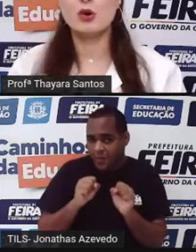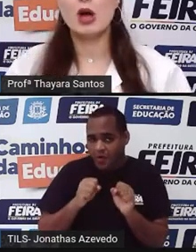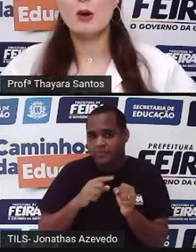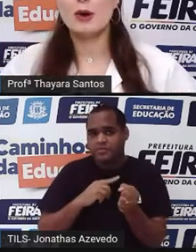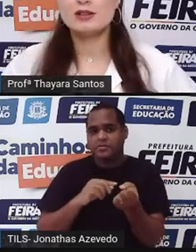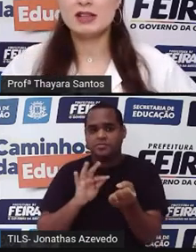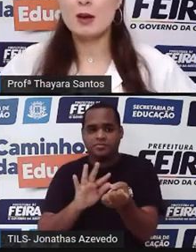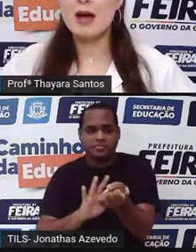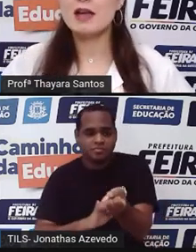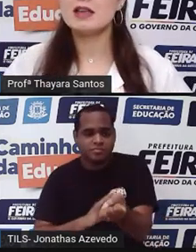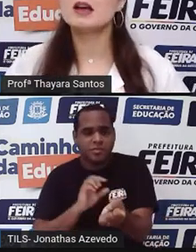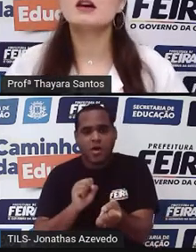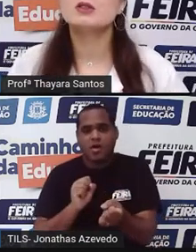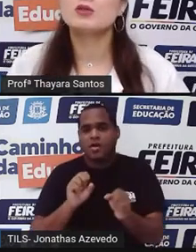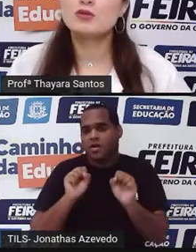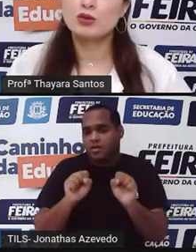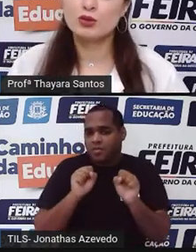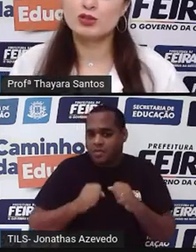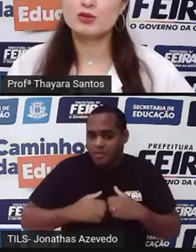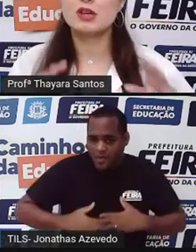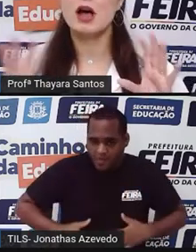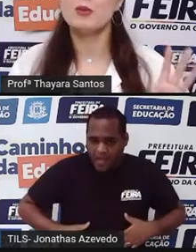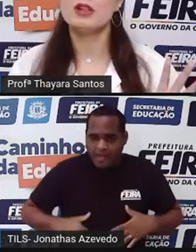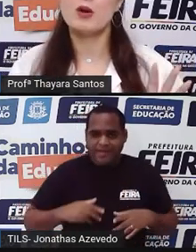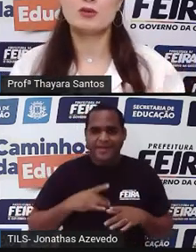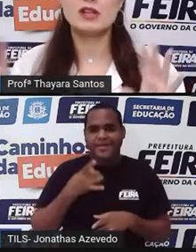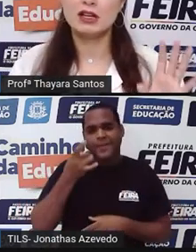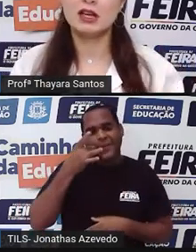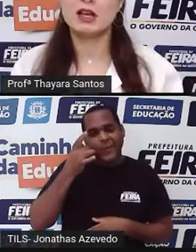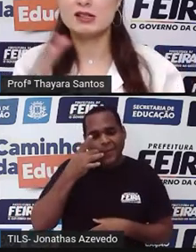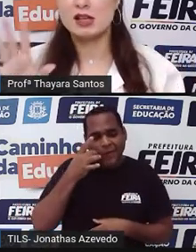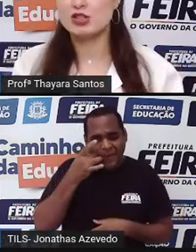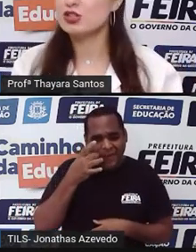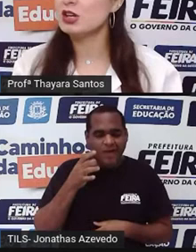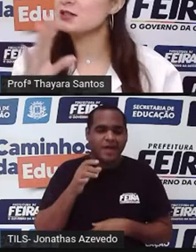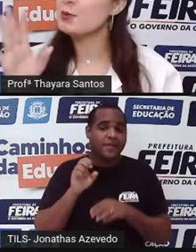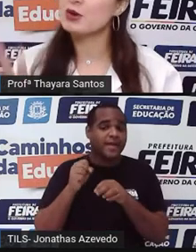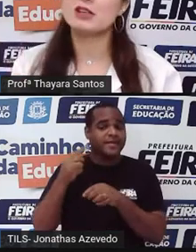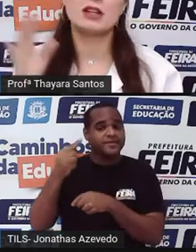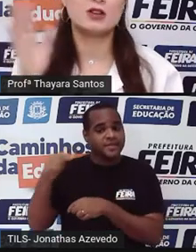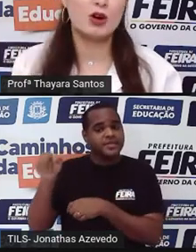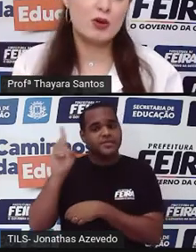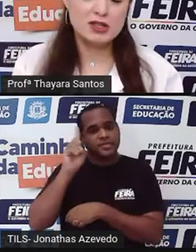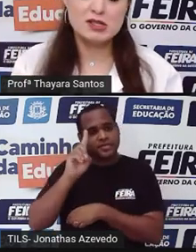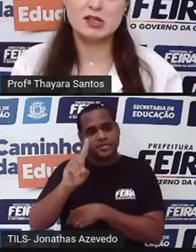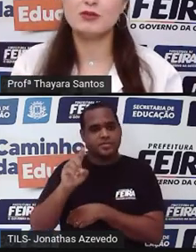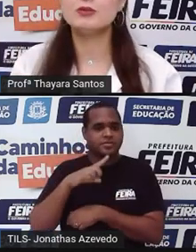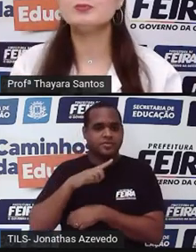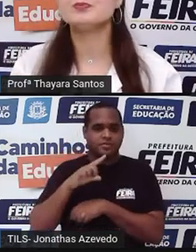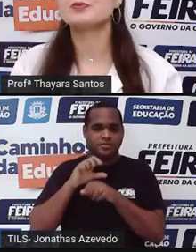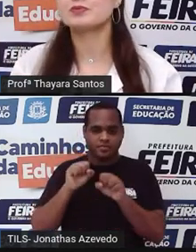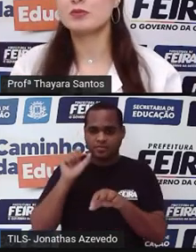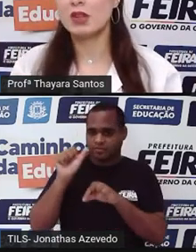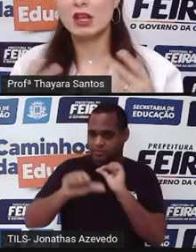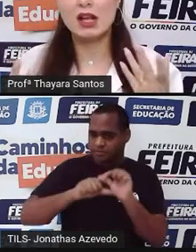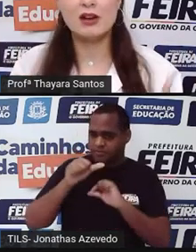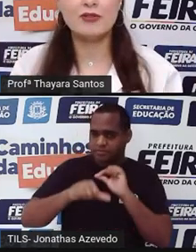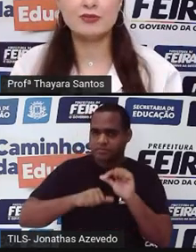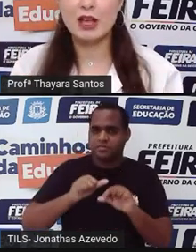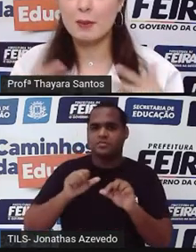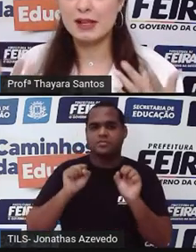caso no pulso Pode ser na barriga nos glúteos a mulher eu uso ali aquele sete dias depois ela troca o adesivo